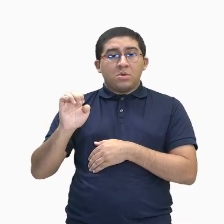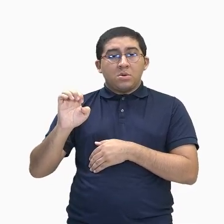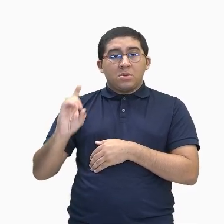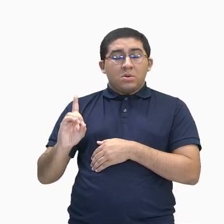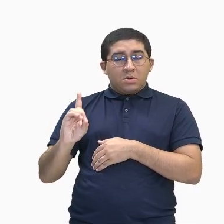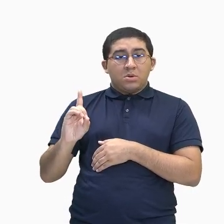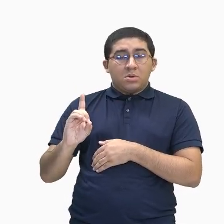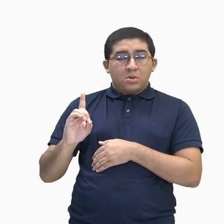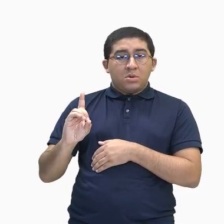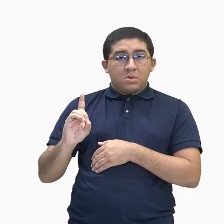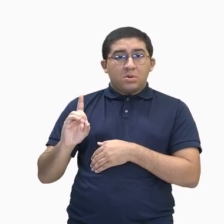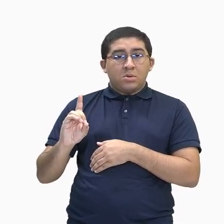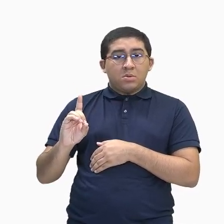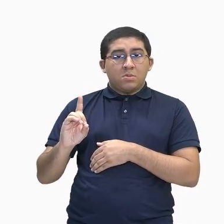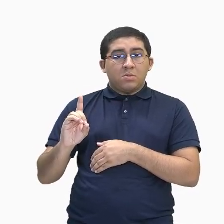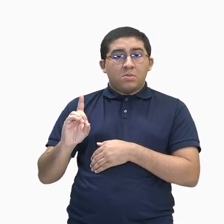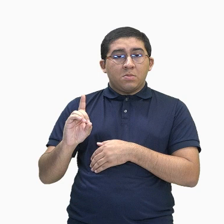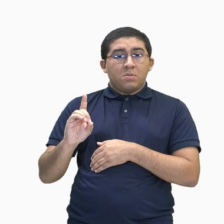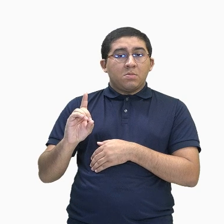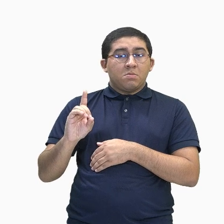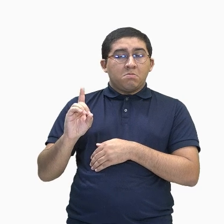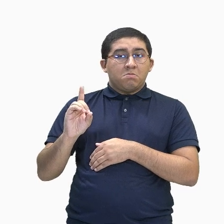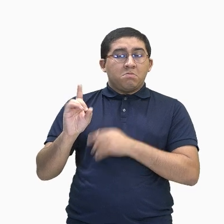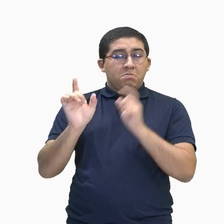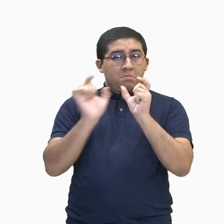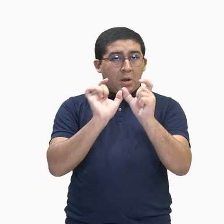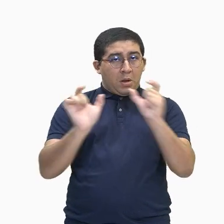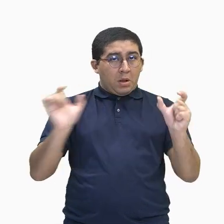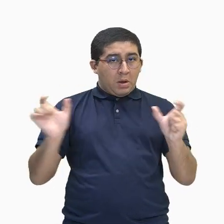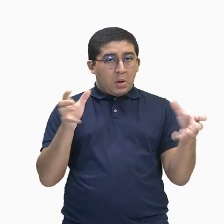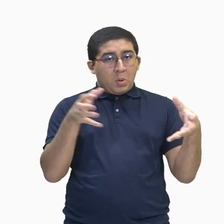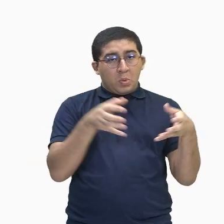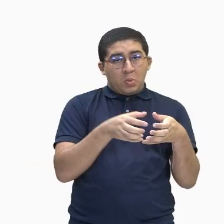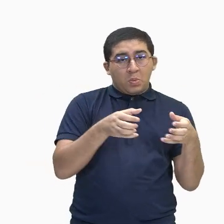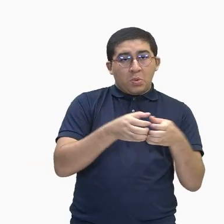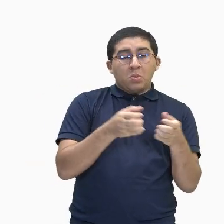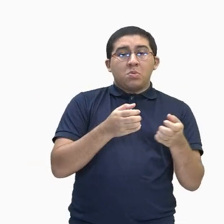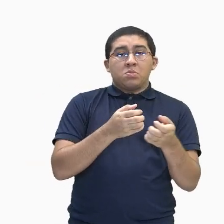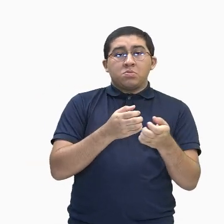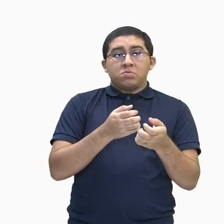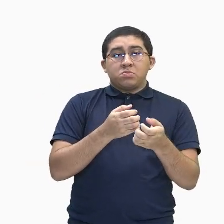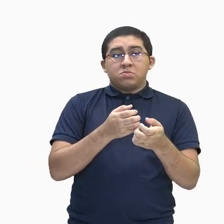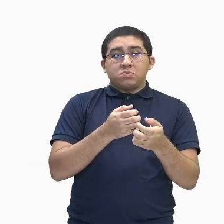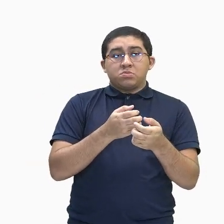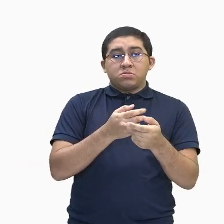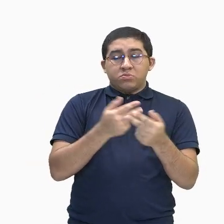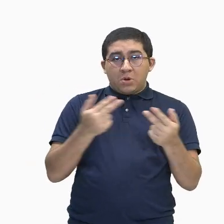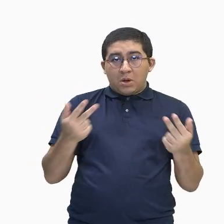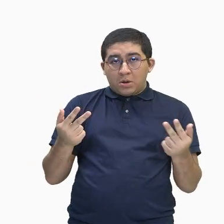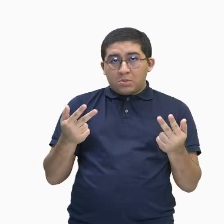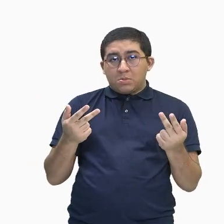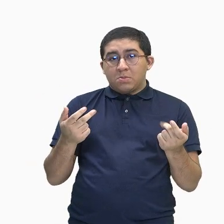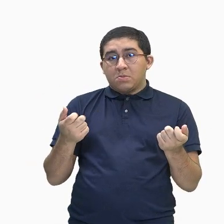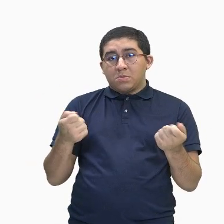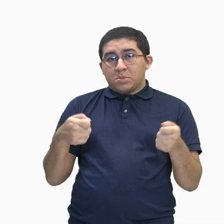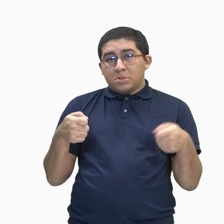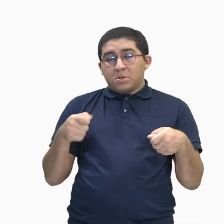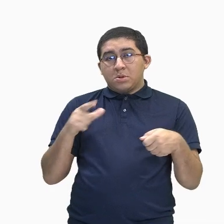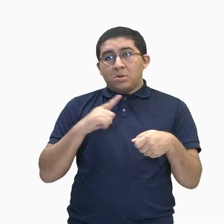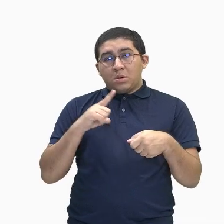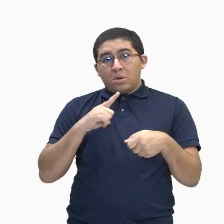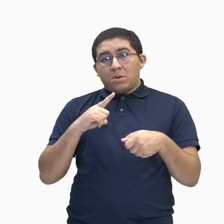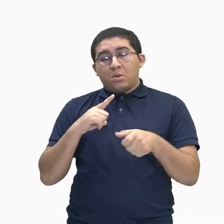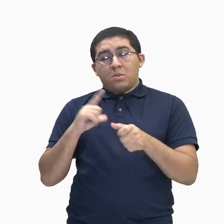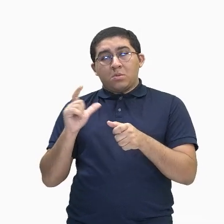vocês acabaram de ver, eles precisam ser seguidos de verbos no gerúndio. Então, eu não posso dizer